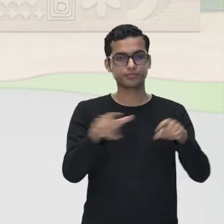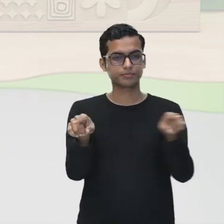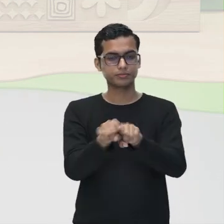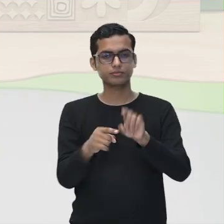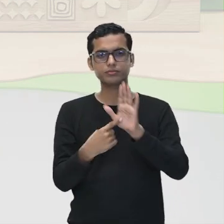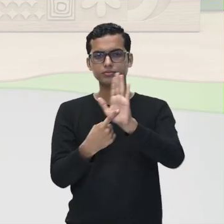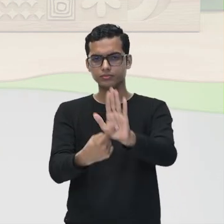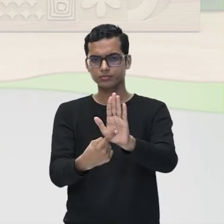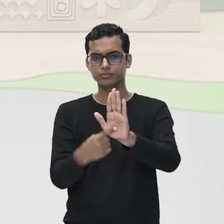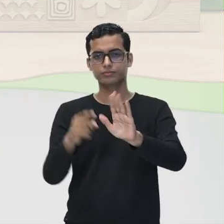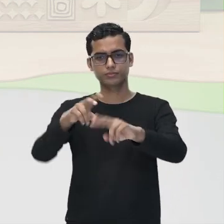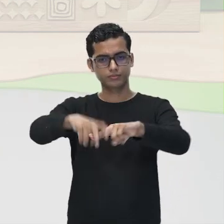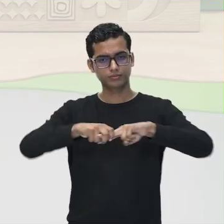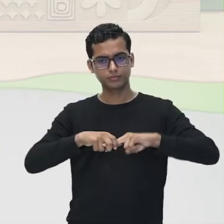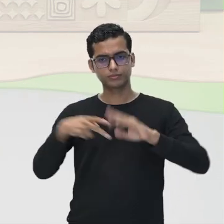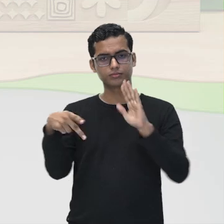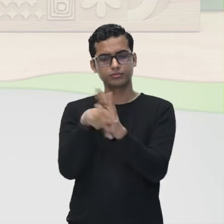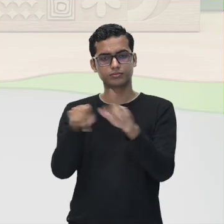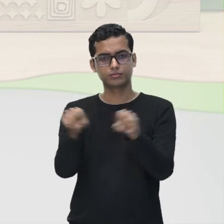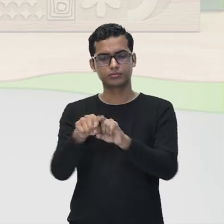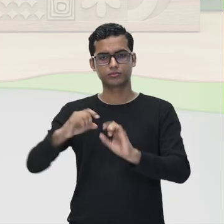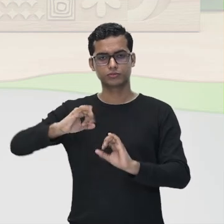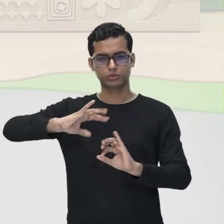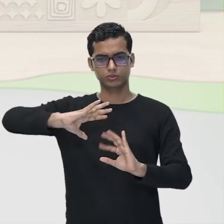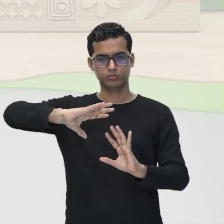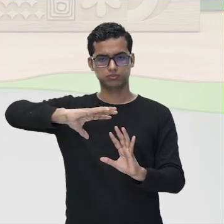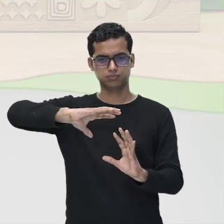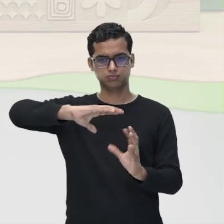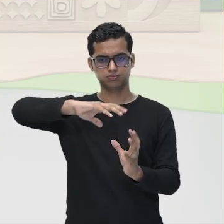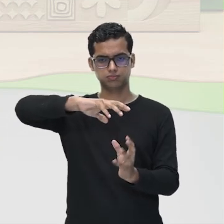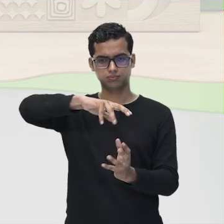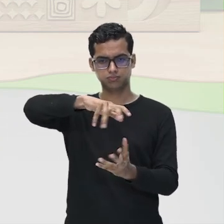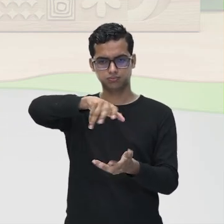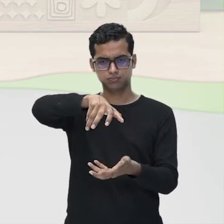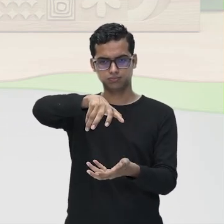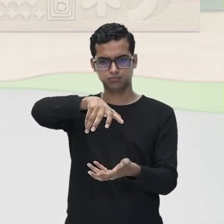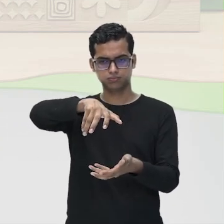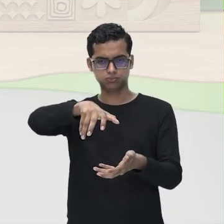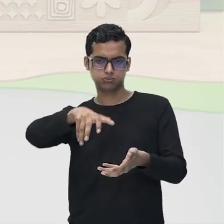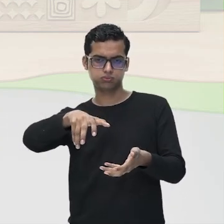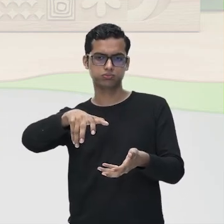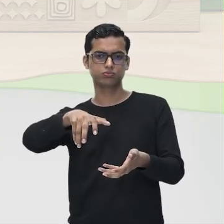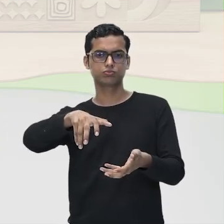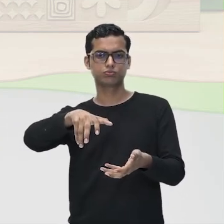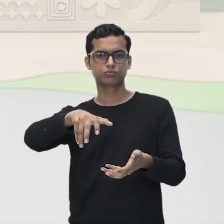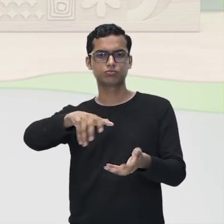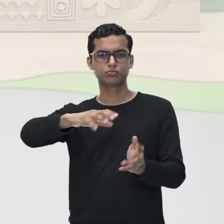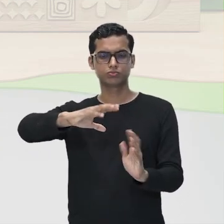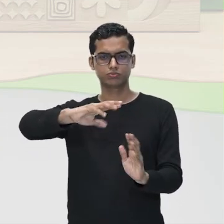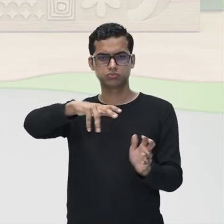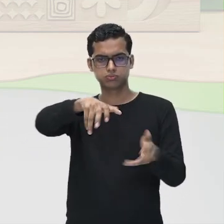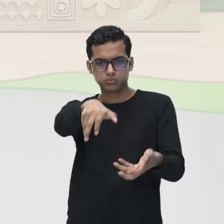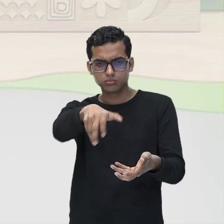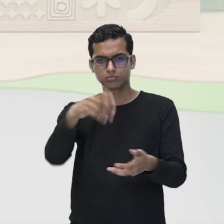Que devido à inclinação que o nosso planeta tem ao orbitar,